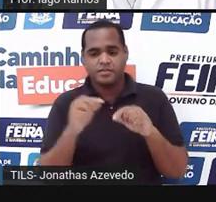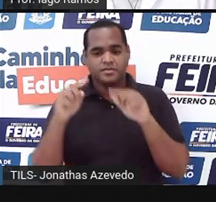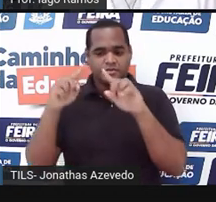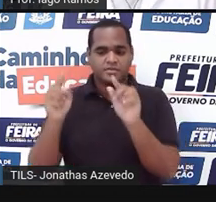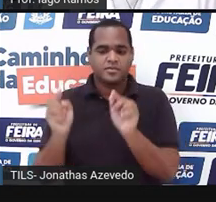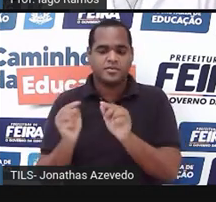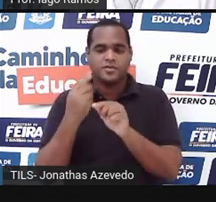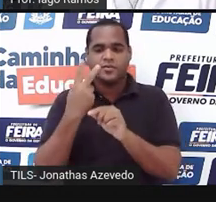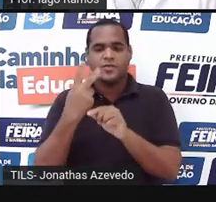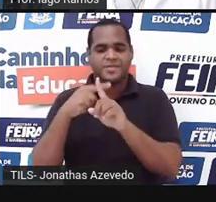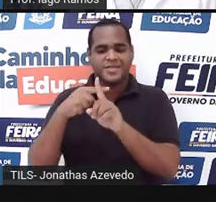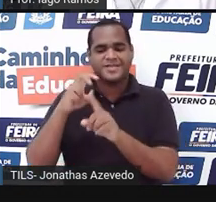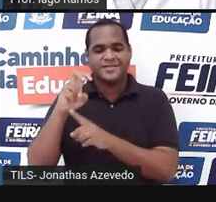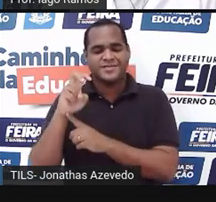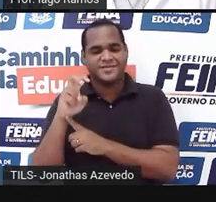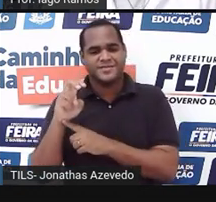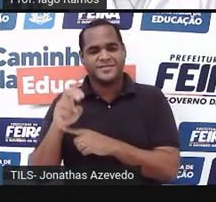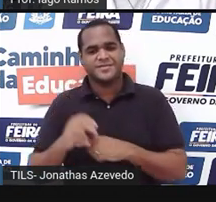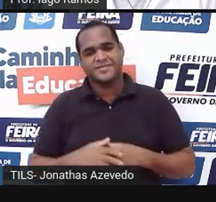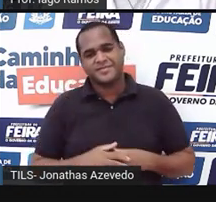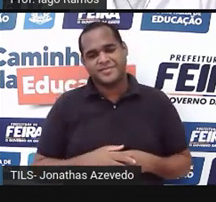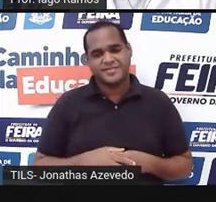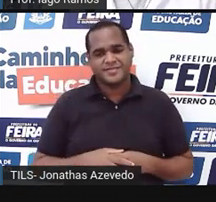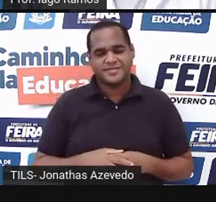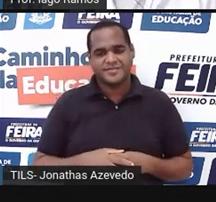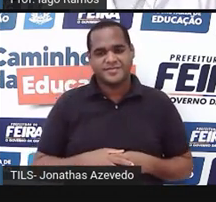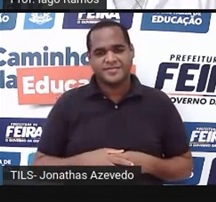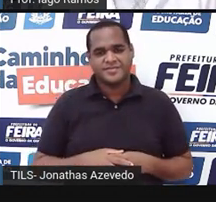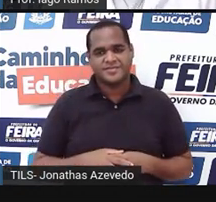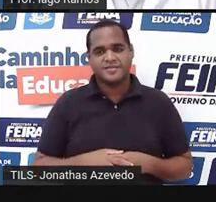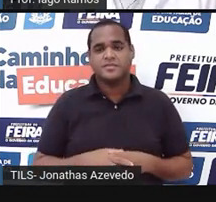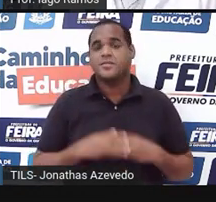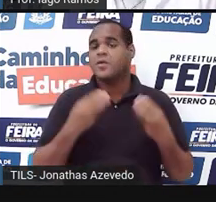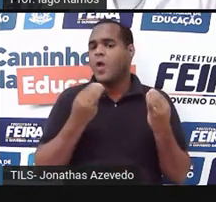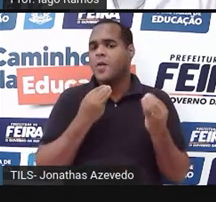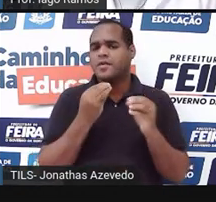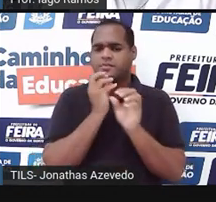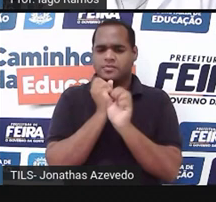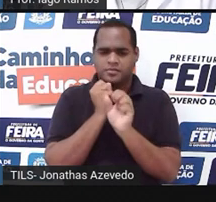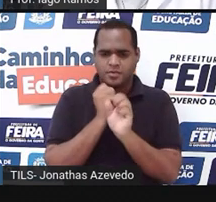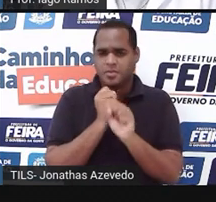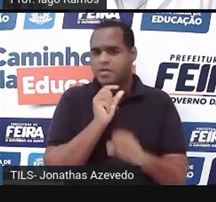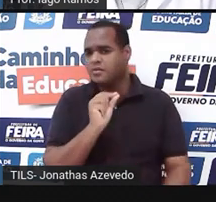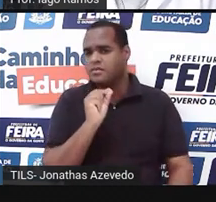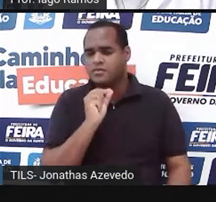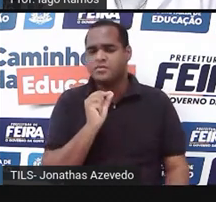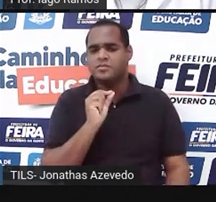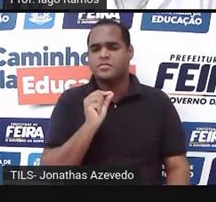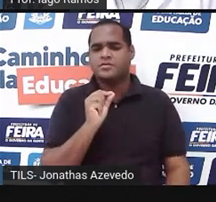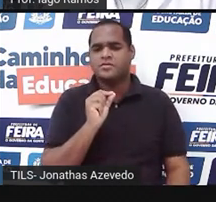do parênteses dois mais cinco Tá quanto é que dá isso